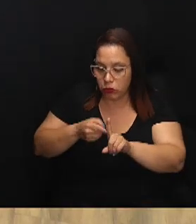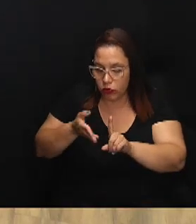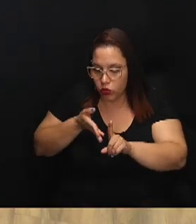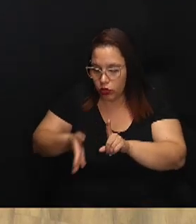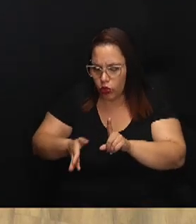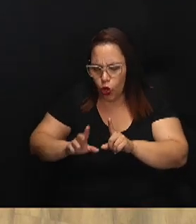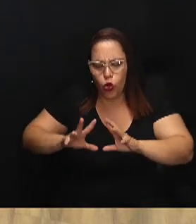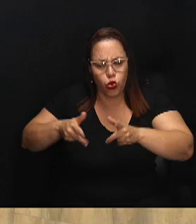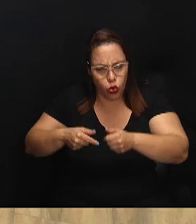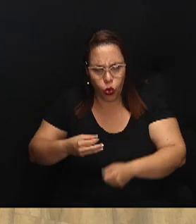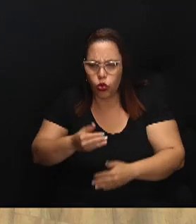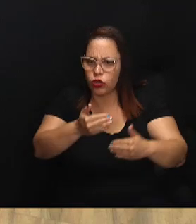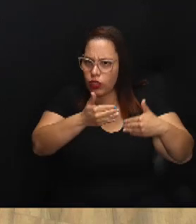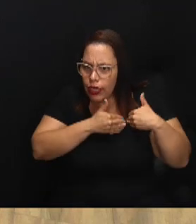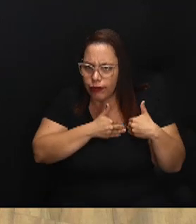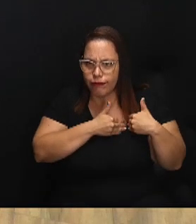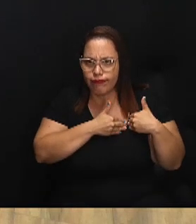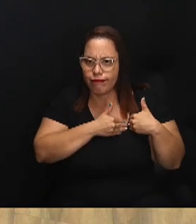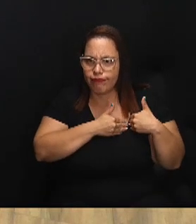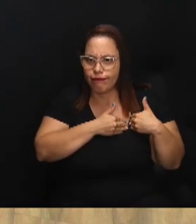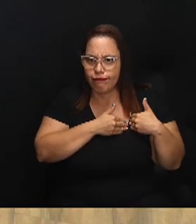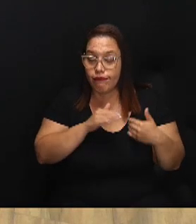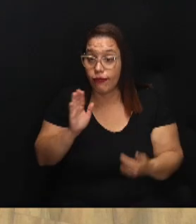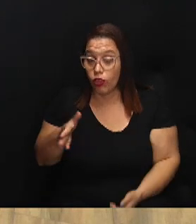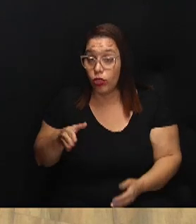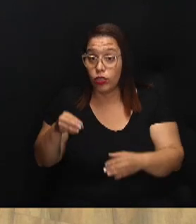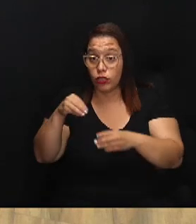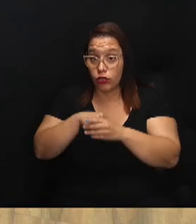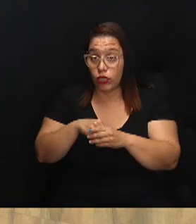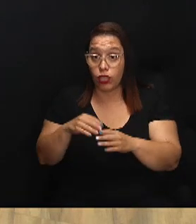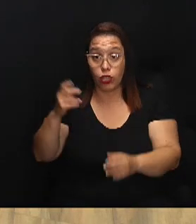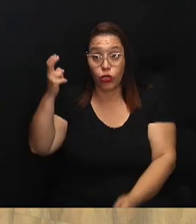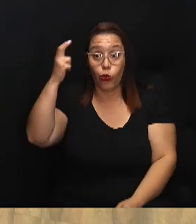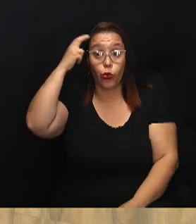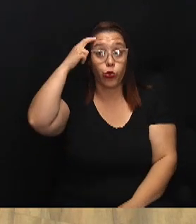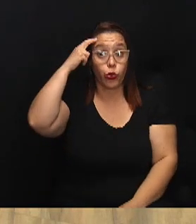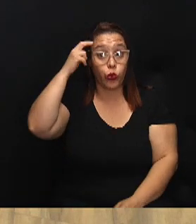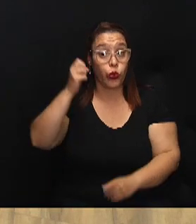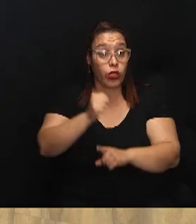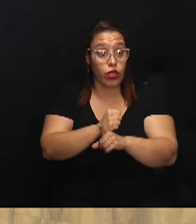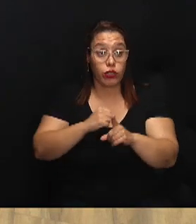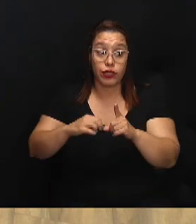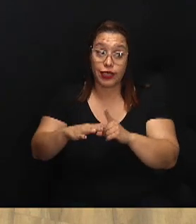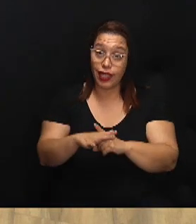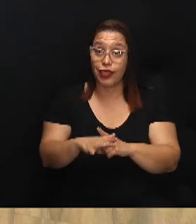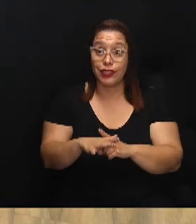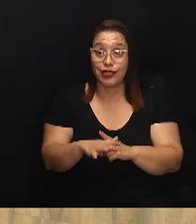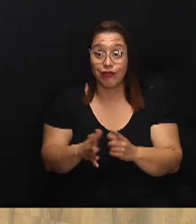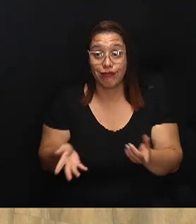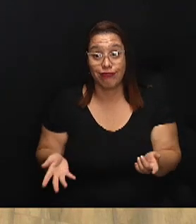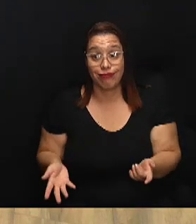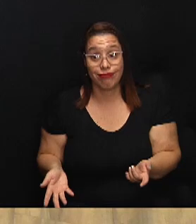têm a responsabilidade, né? É uma coisa assim que já está dentro da cultura, dentro da sociedade,